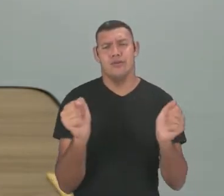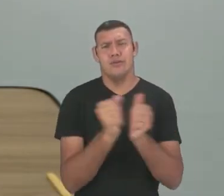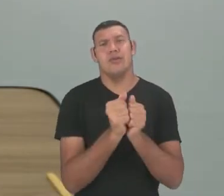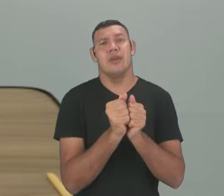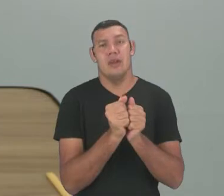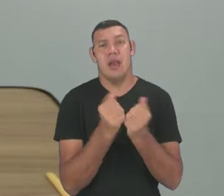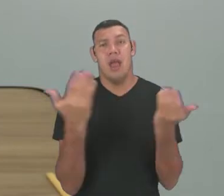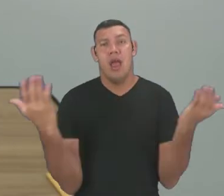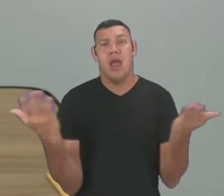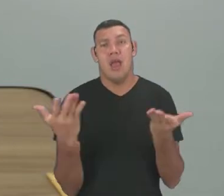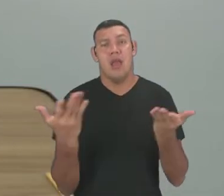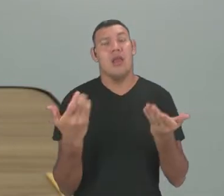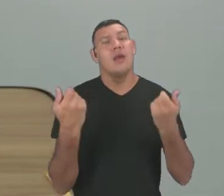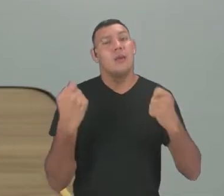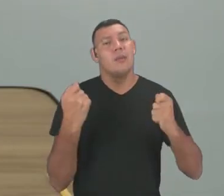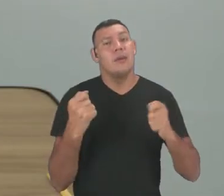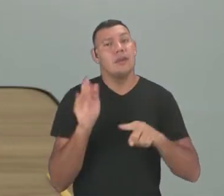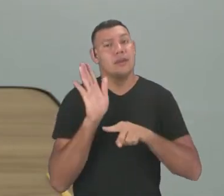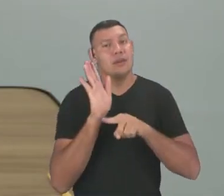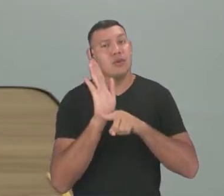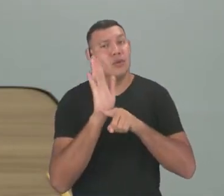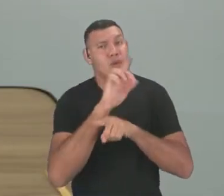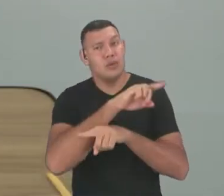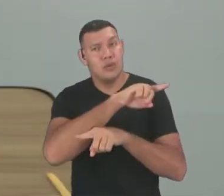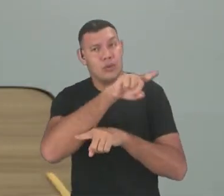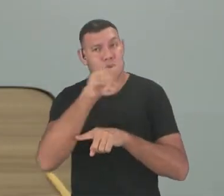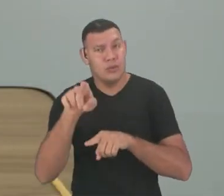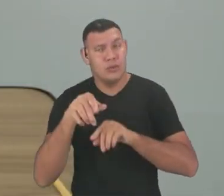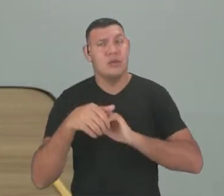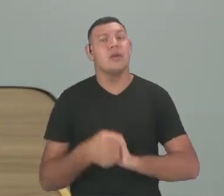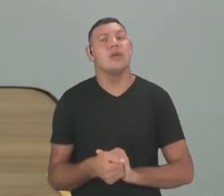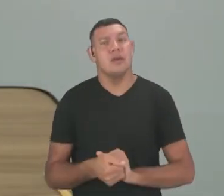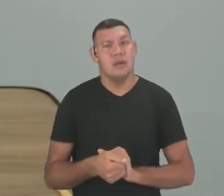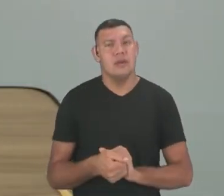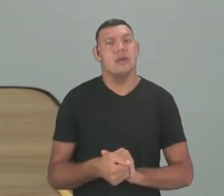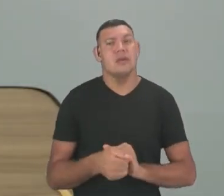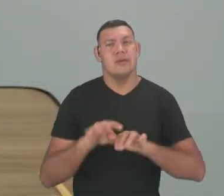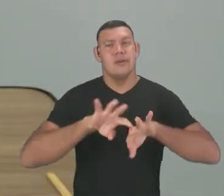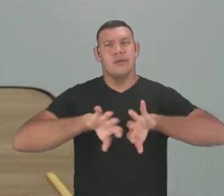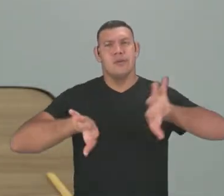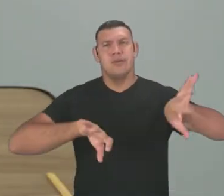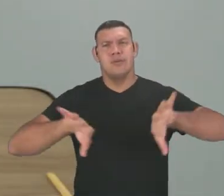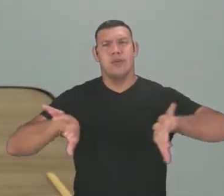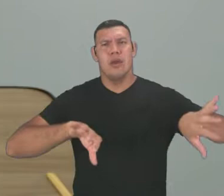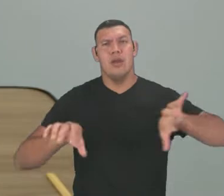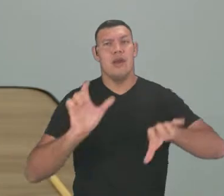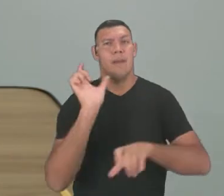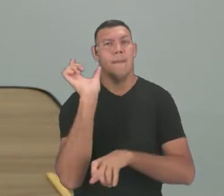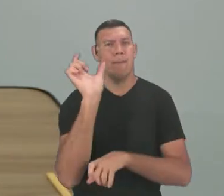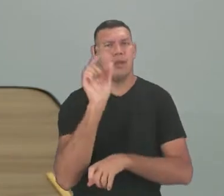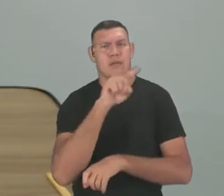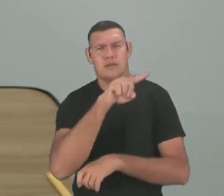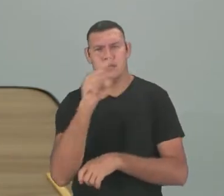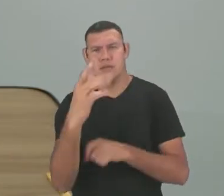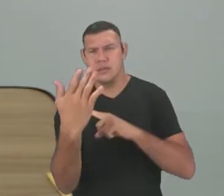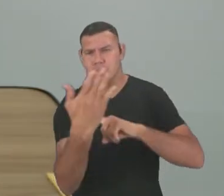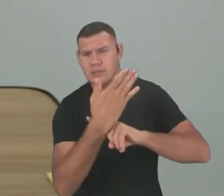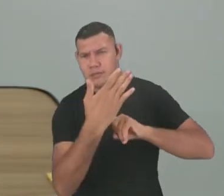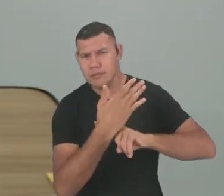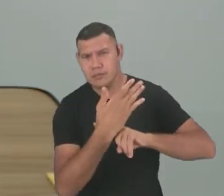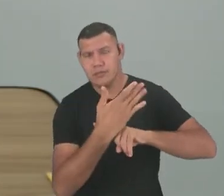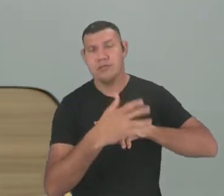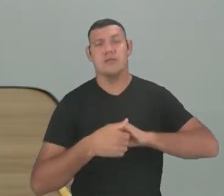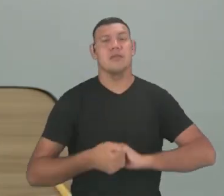juntinhas e agora eu vou contar com ajuda de vocês para separar as palavras vocês podem me